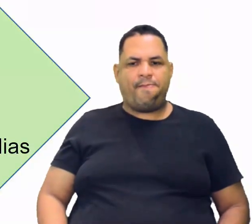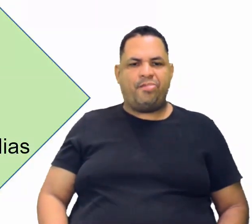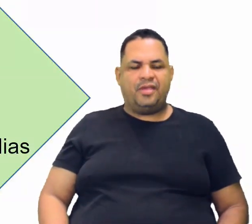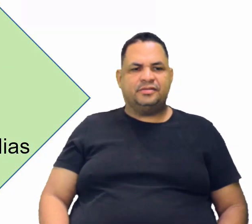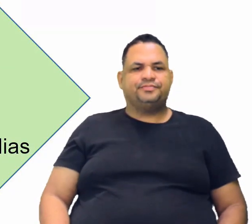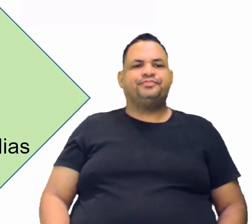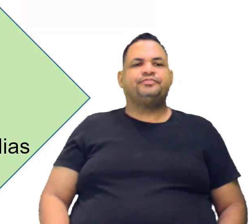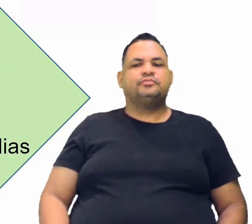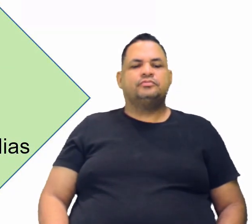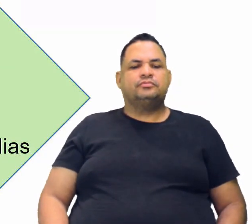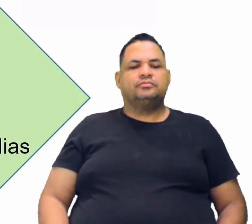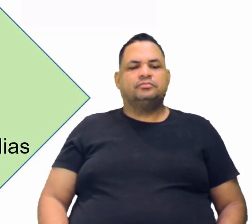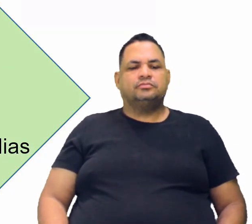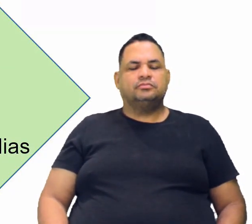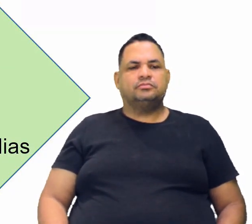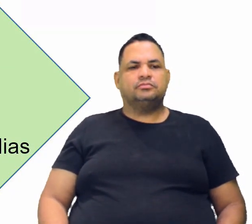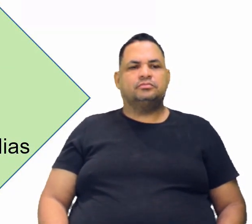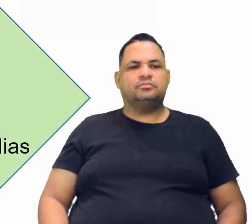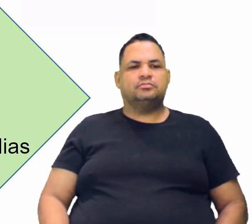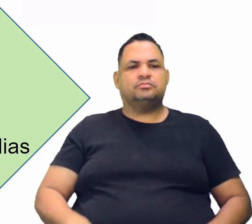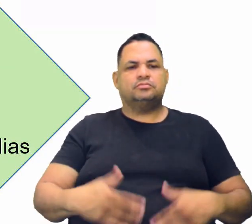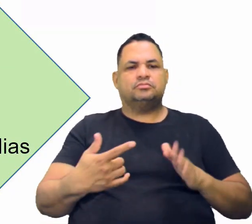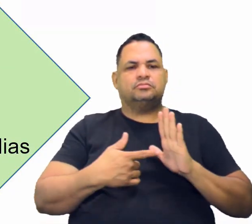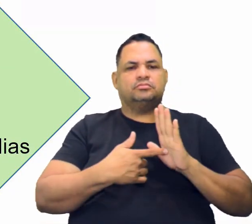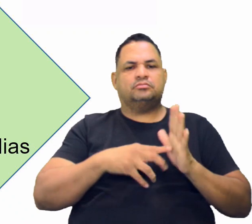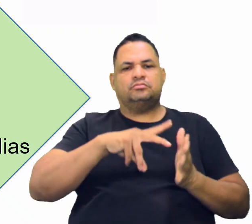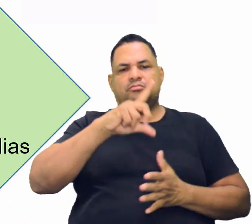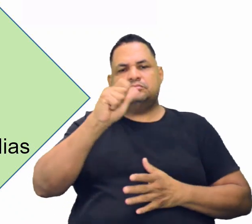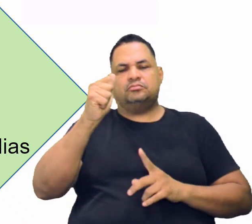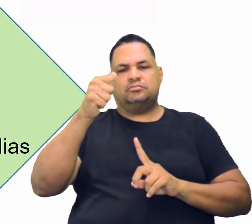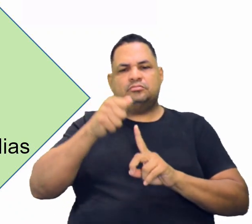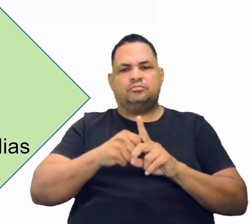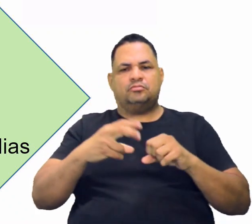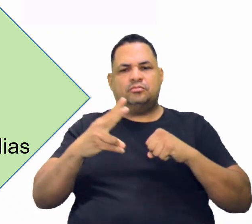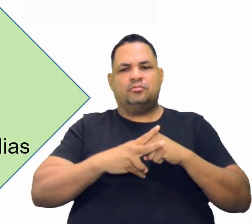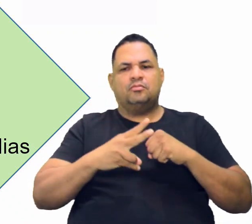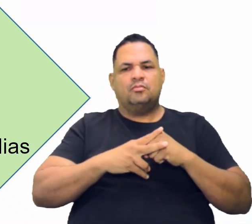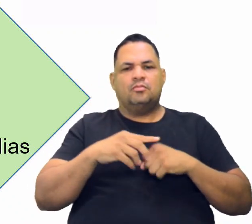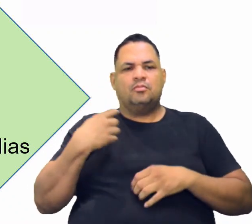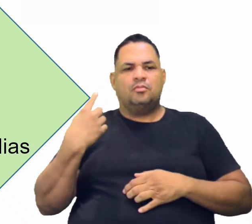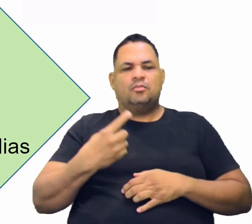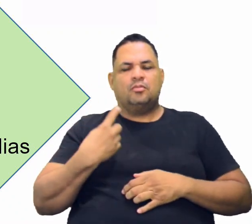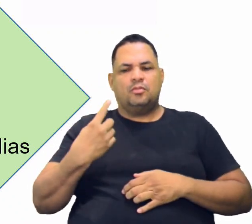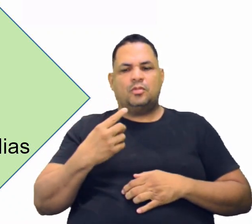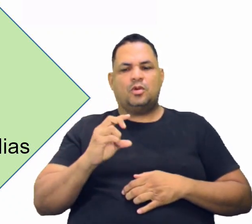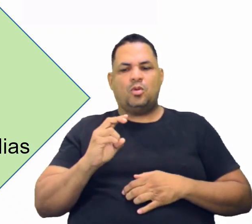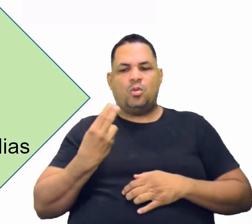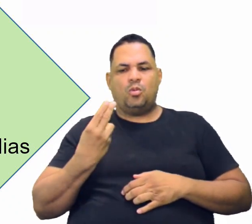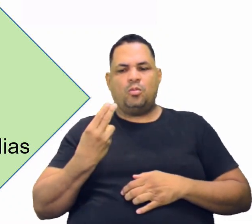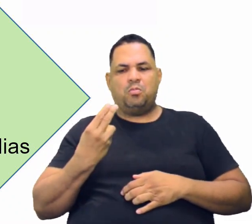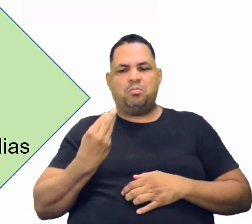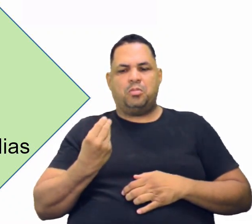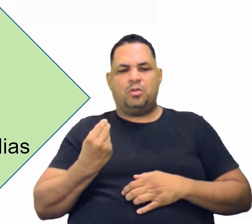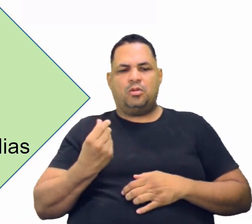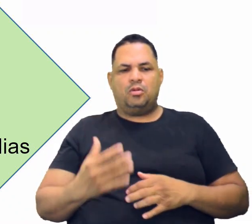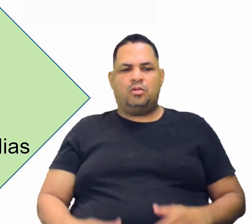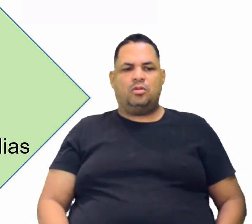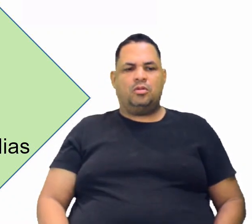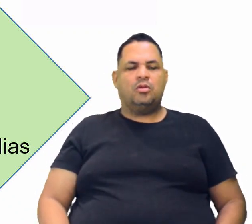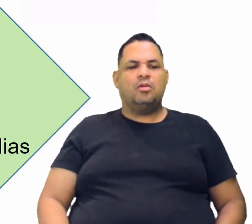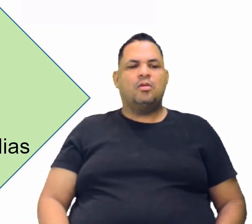Um outro aqui. Quando indicar o dia do mês, o verbo pode ficar no singular ou no